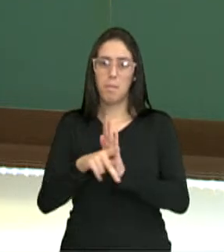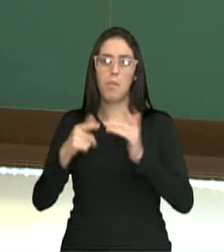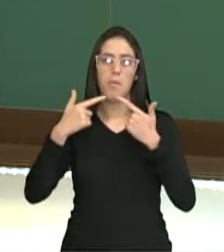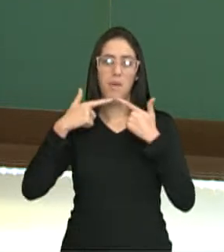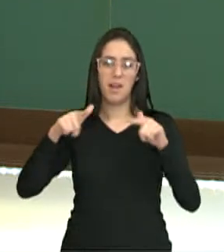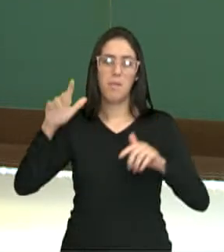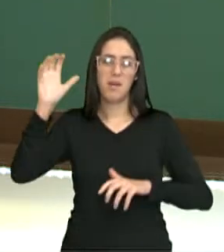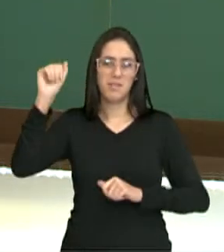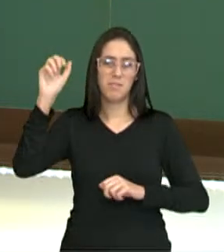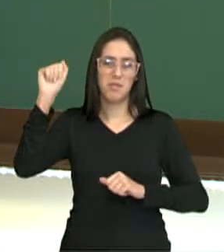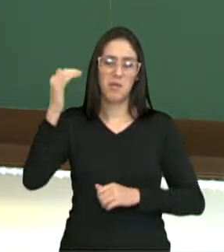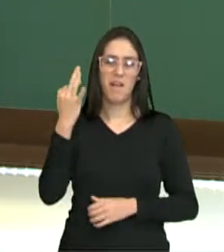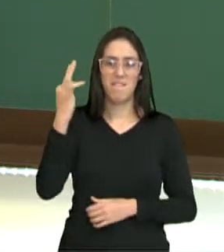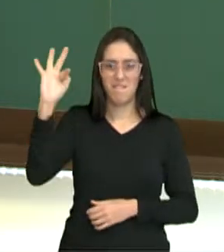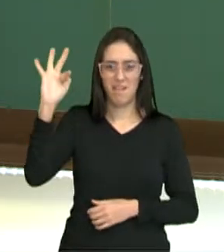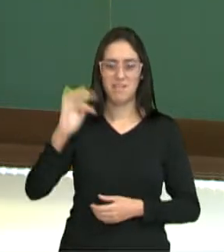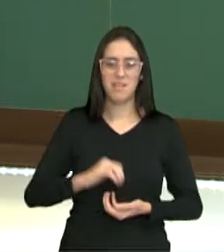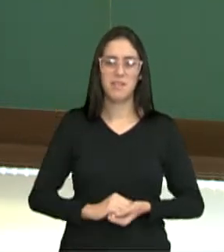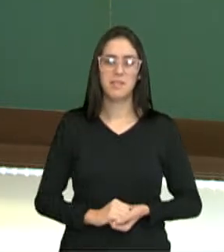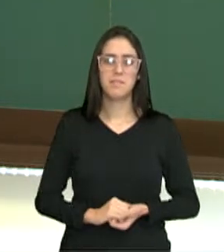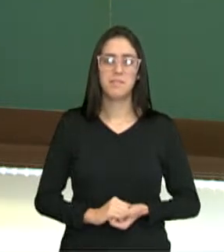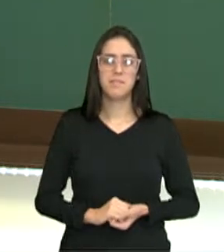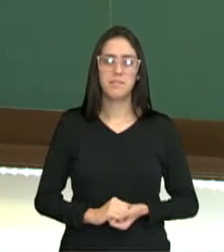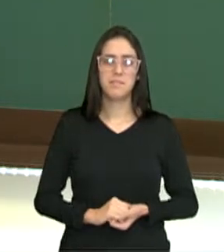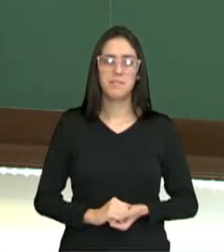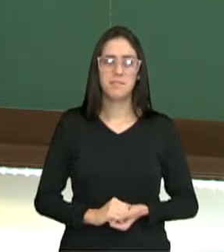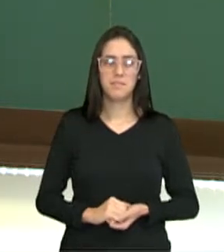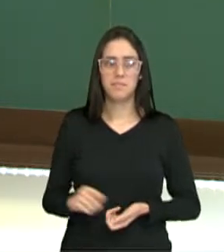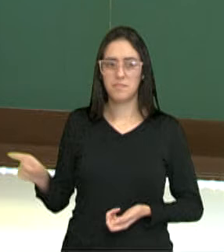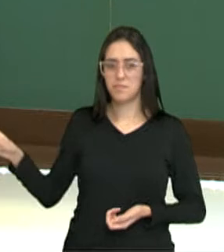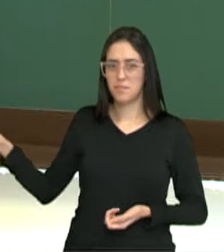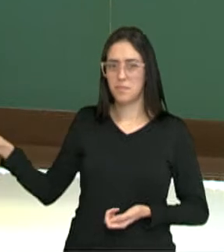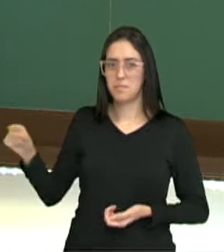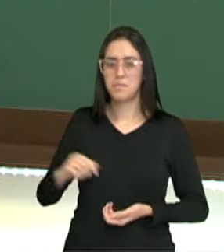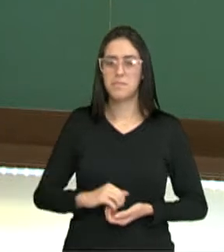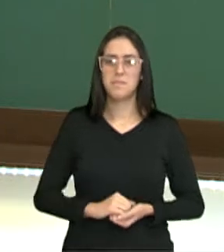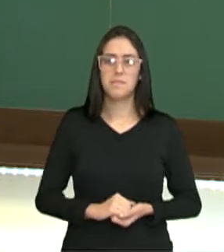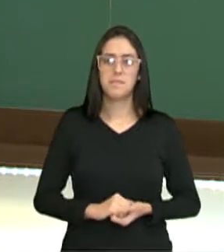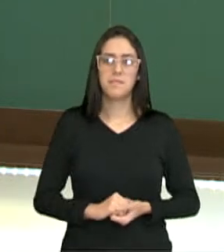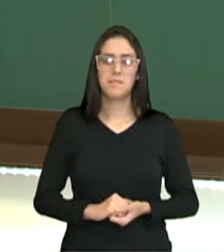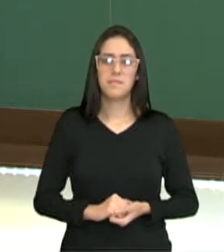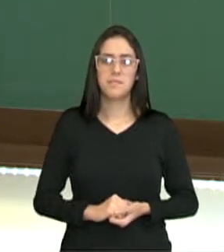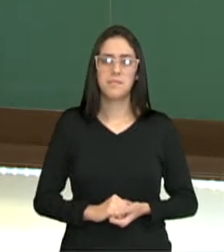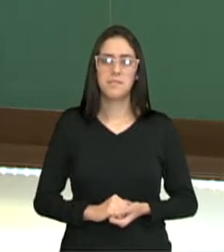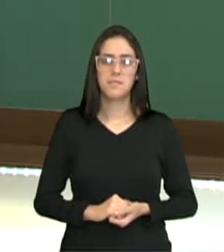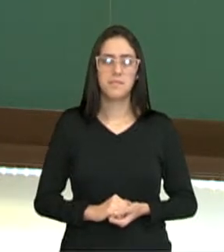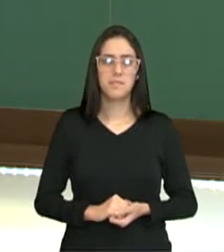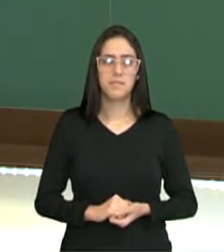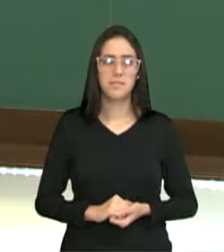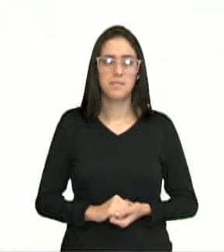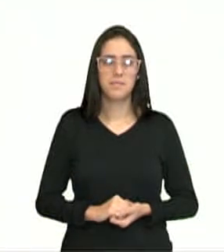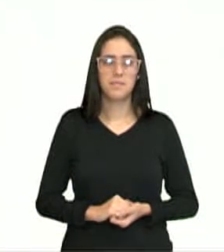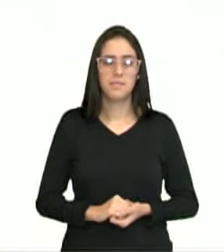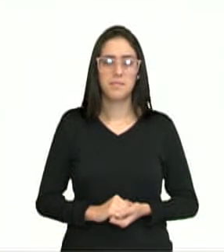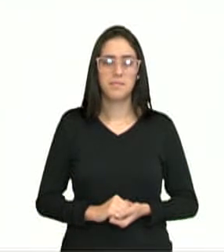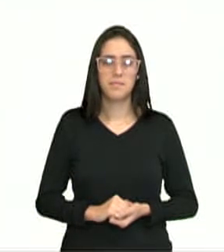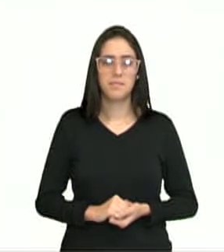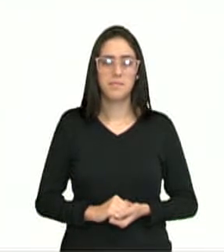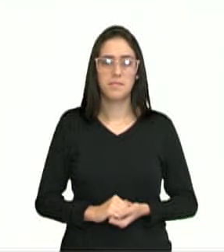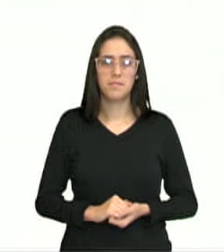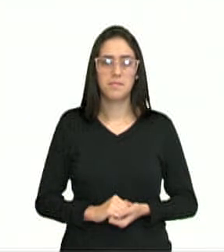F-R-A-N-C-I-A. La I romana, não la Y, tá? E la quota é